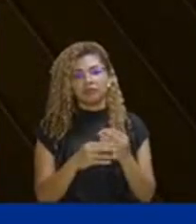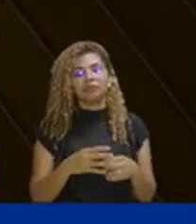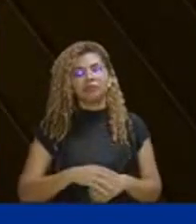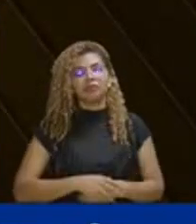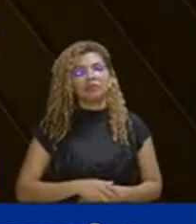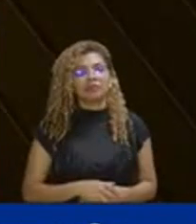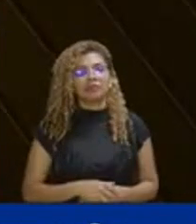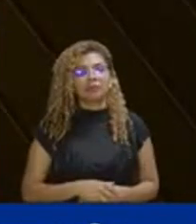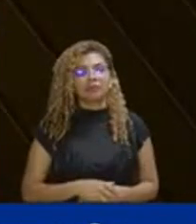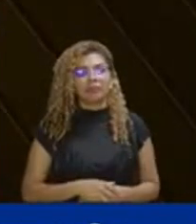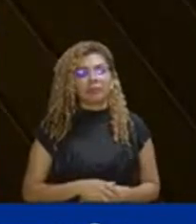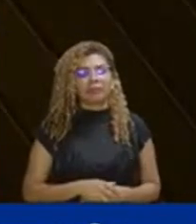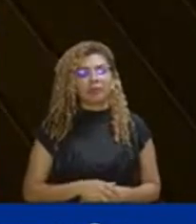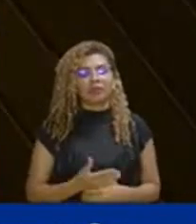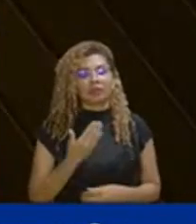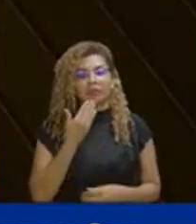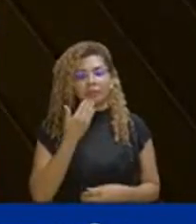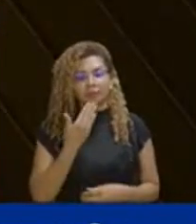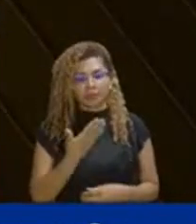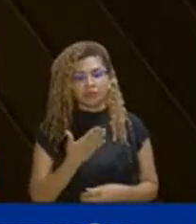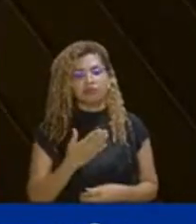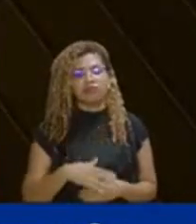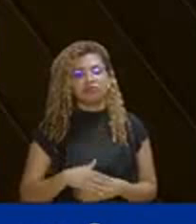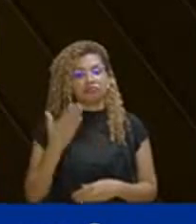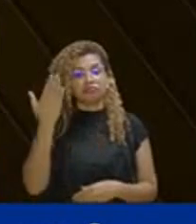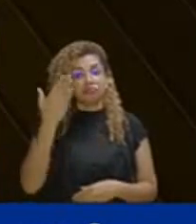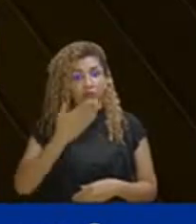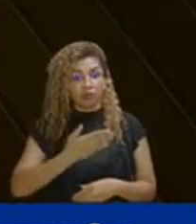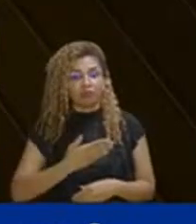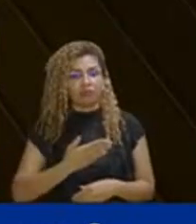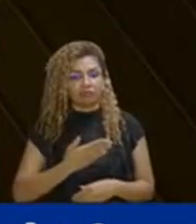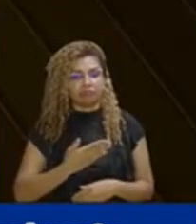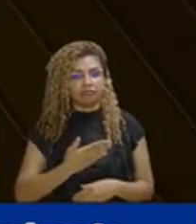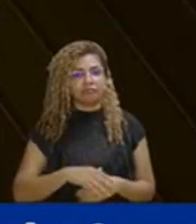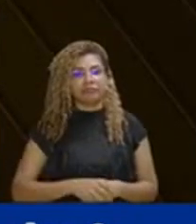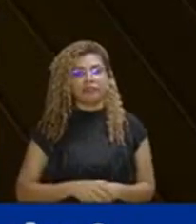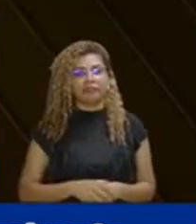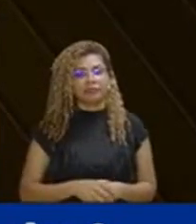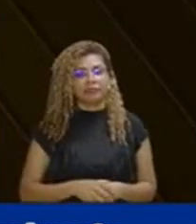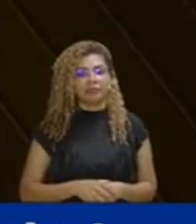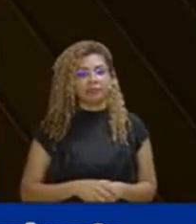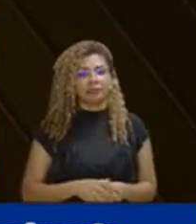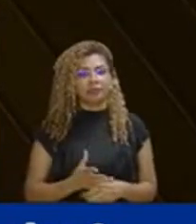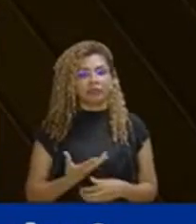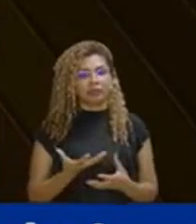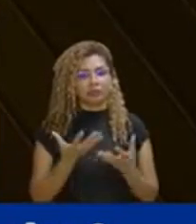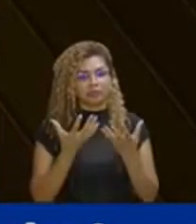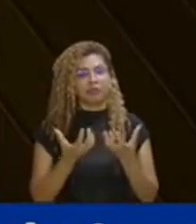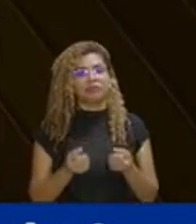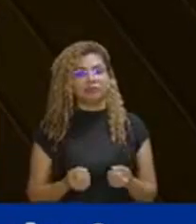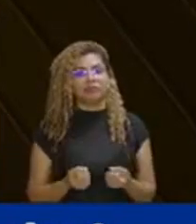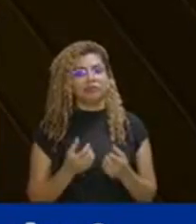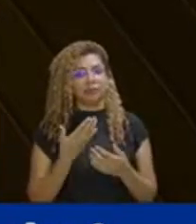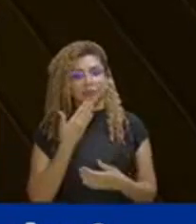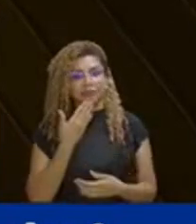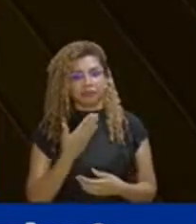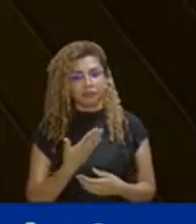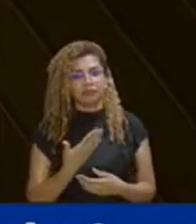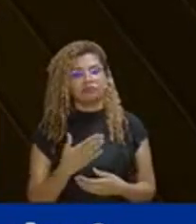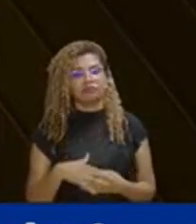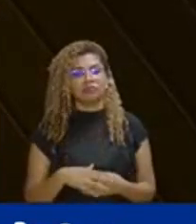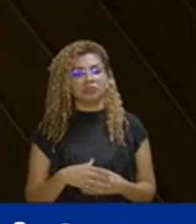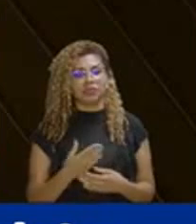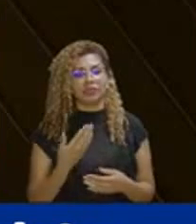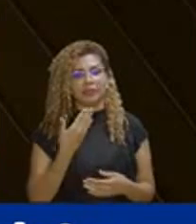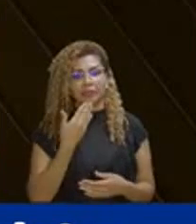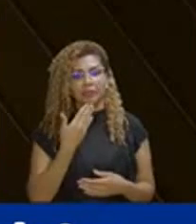060-170-734 e reiterou sua intenção de produzir provas. Com esses argumentos, requeriu o provimento do apelo para deferir o seu